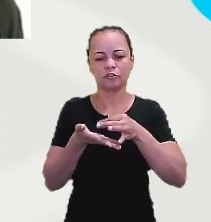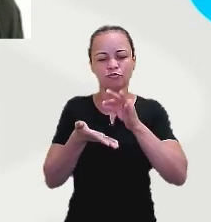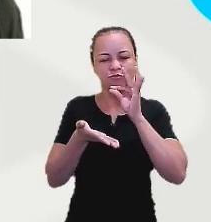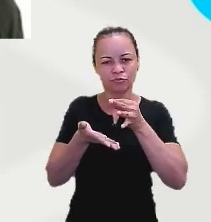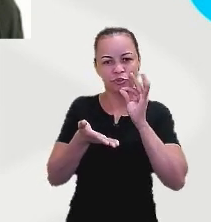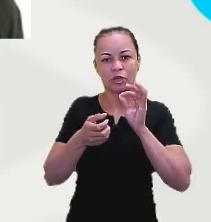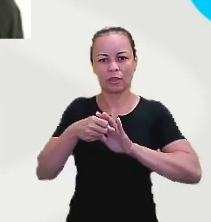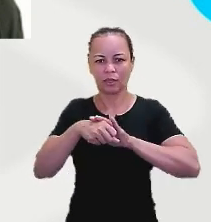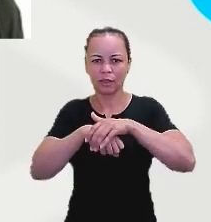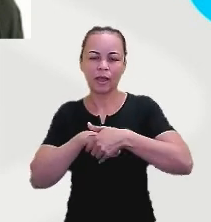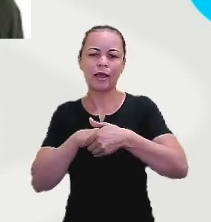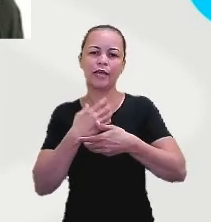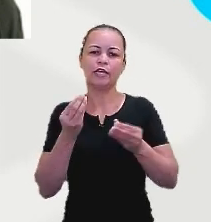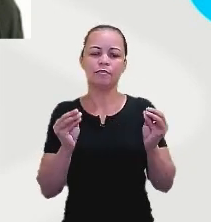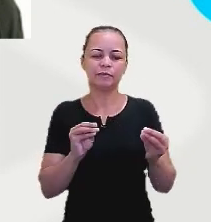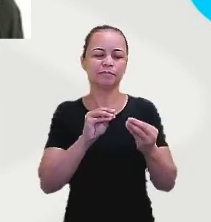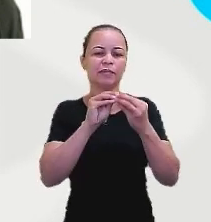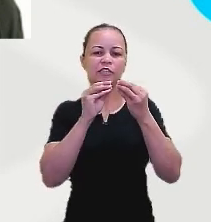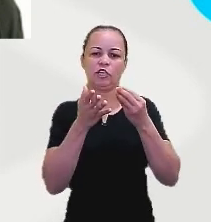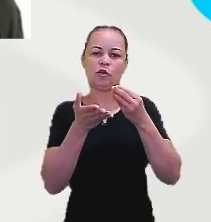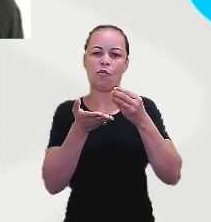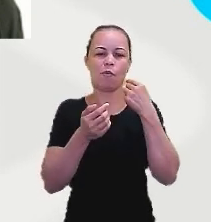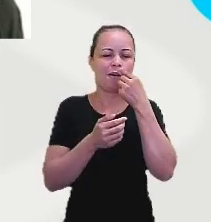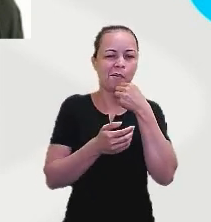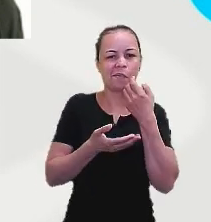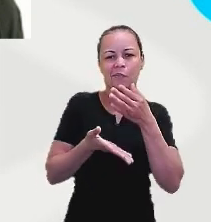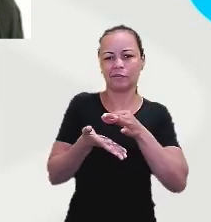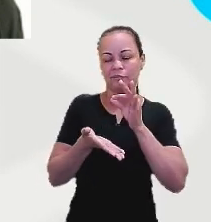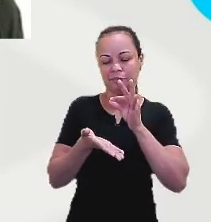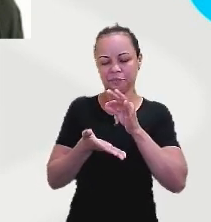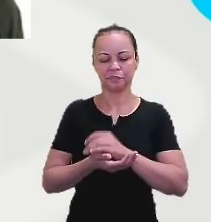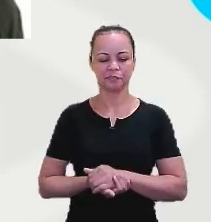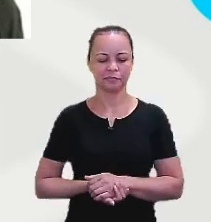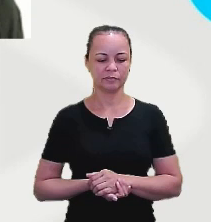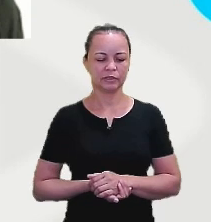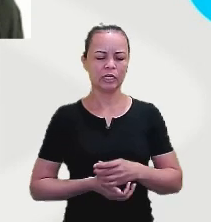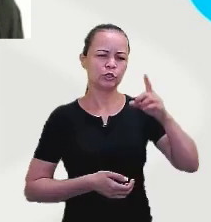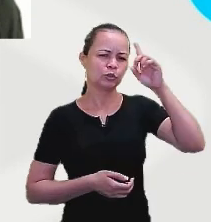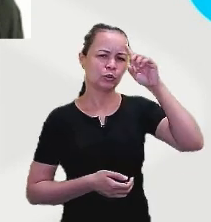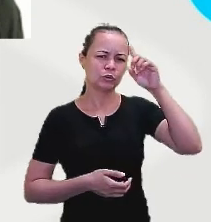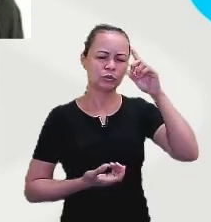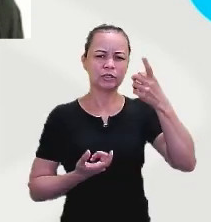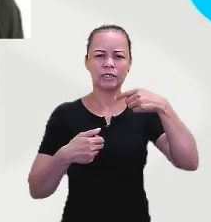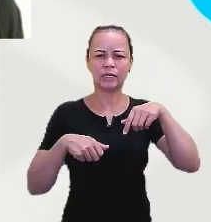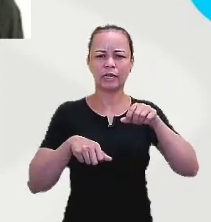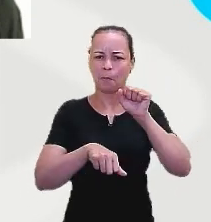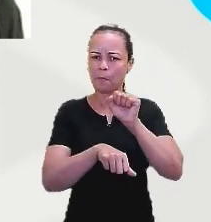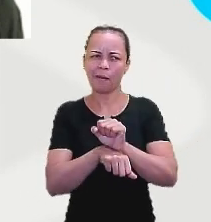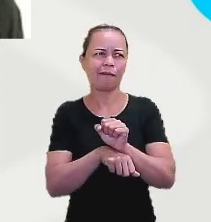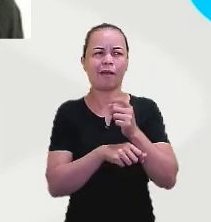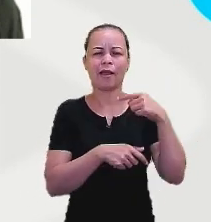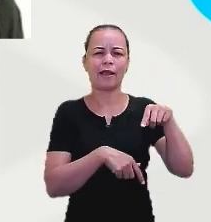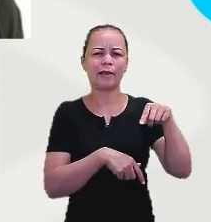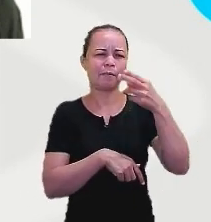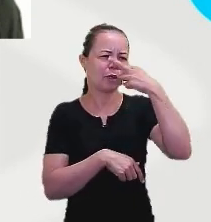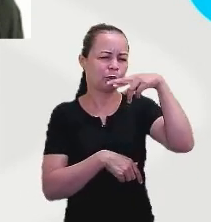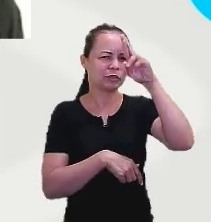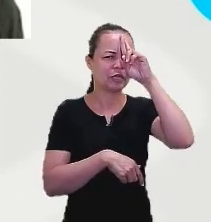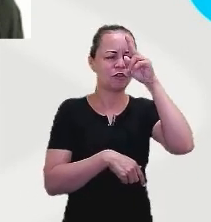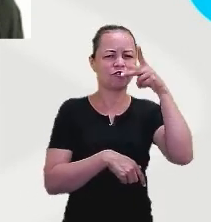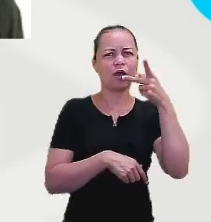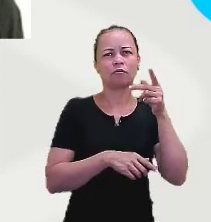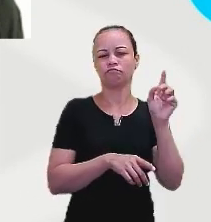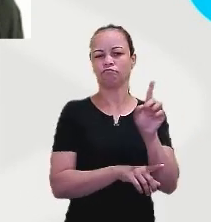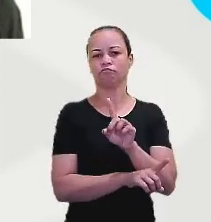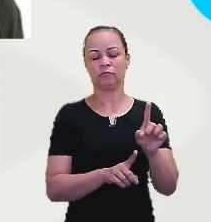café. Todo dia eu só penso em poder parar. Meio-dia eu só penso em dizer não. Depois penso na